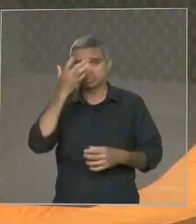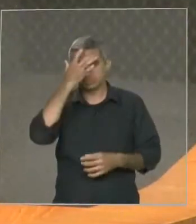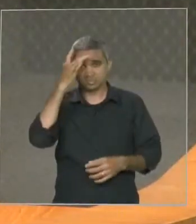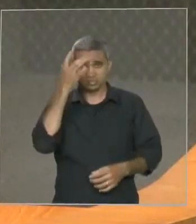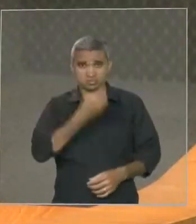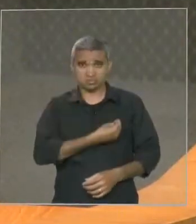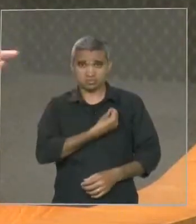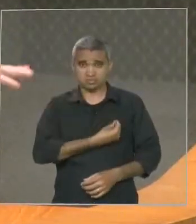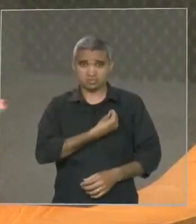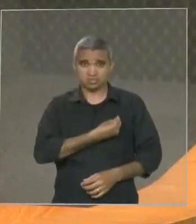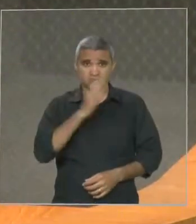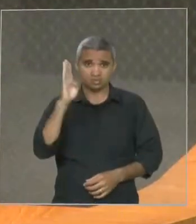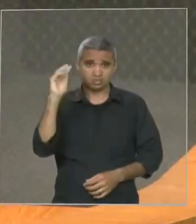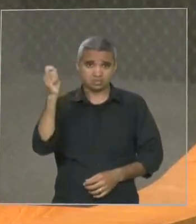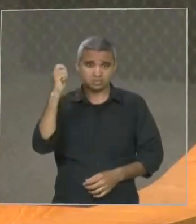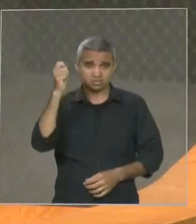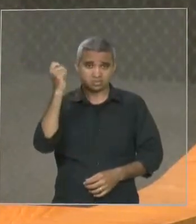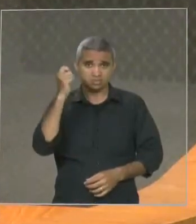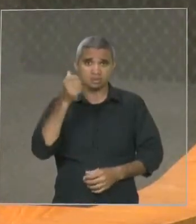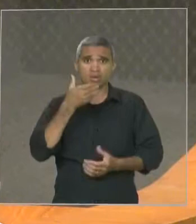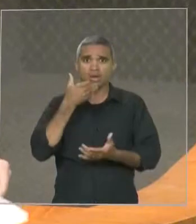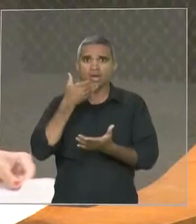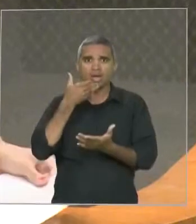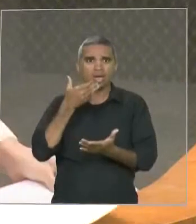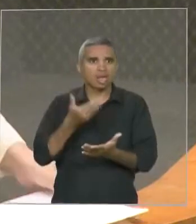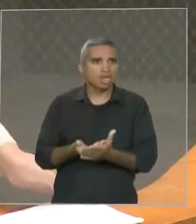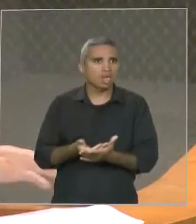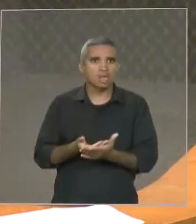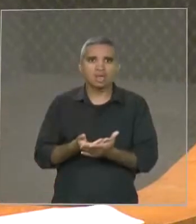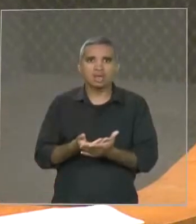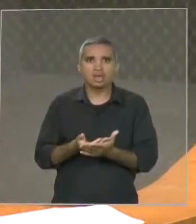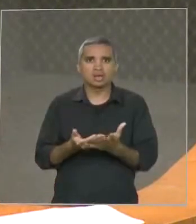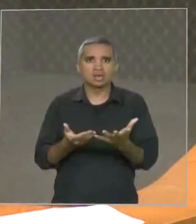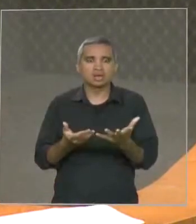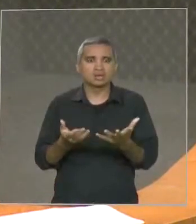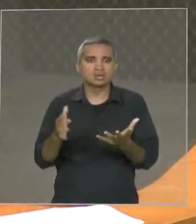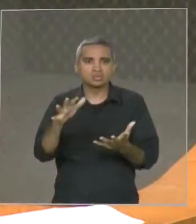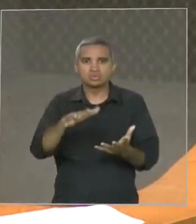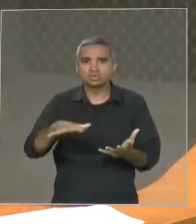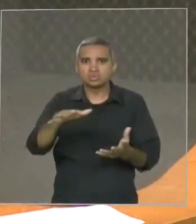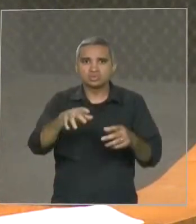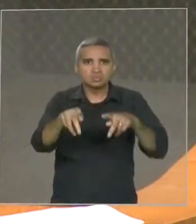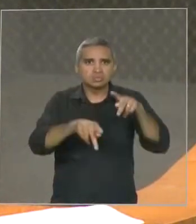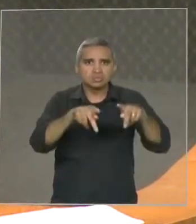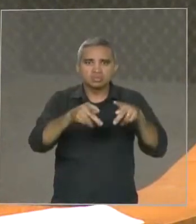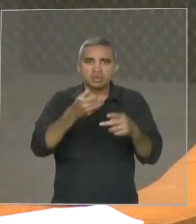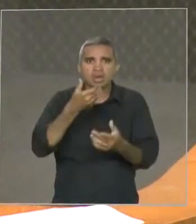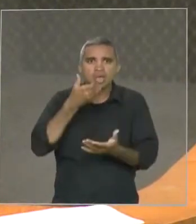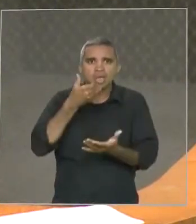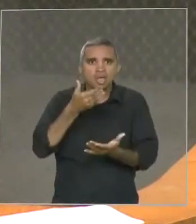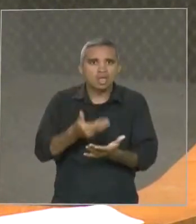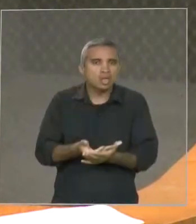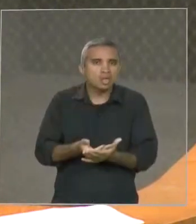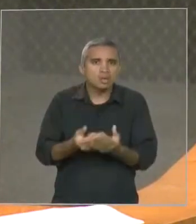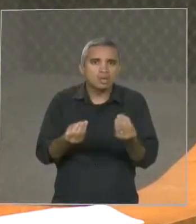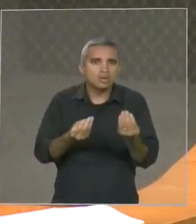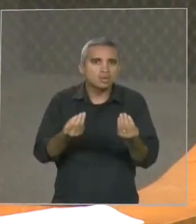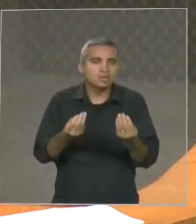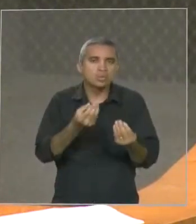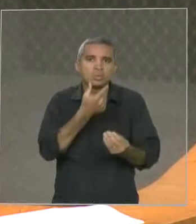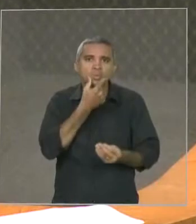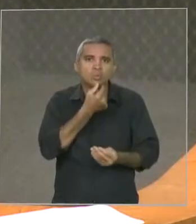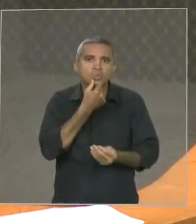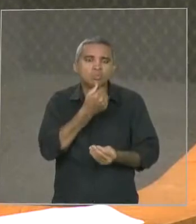estão perplexos, estão impressionados. Lógico que com o fato de um homem de bem simplesmente